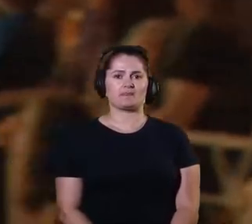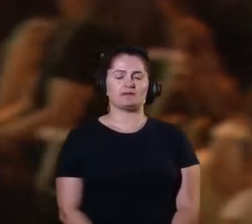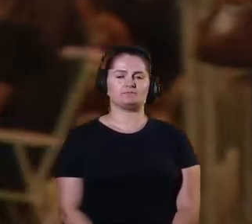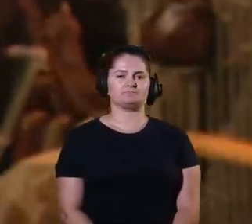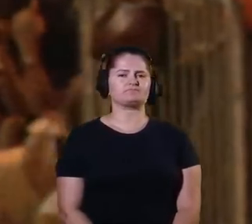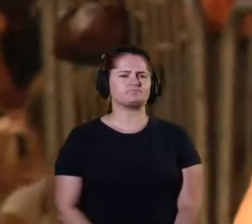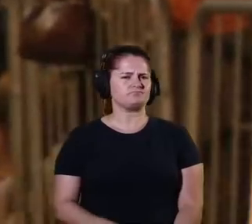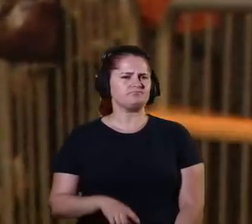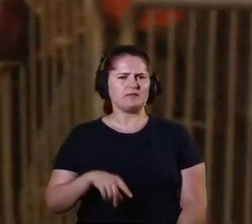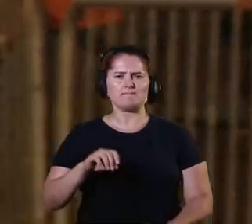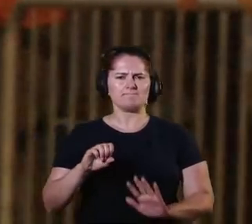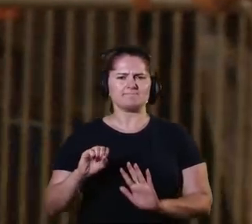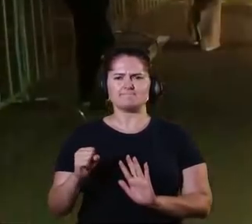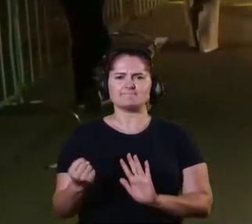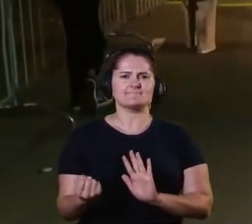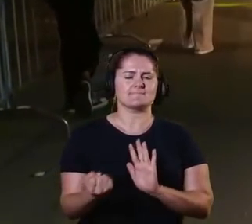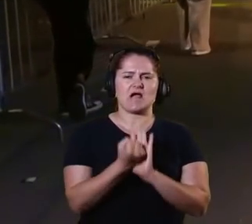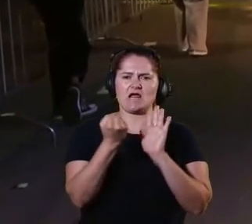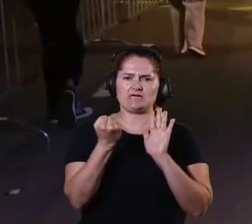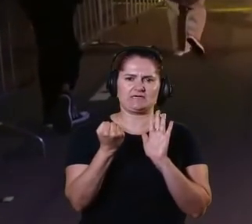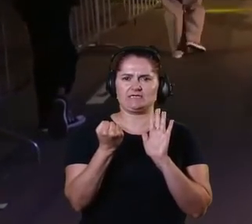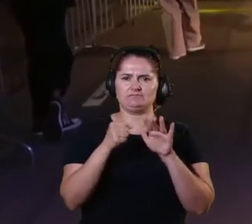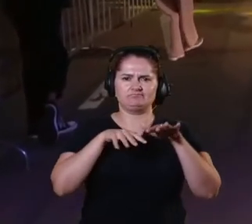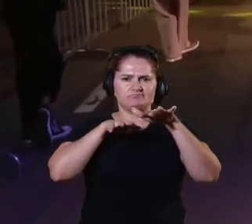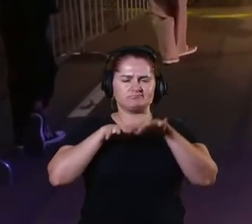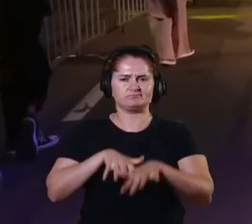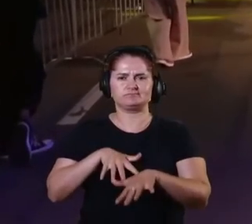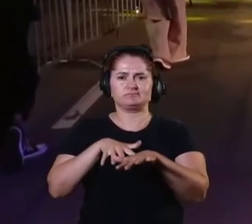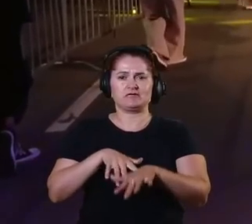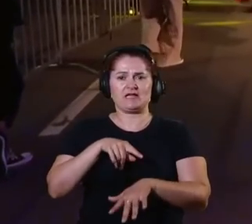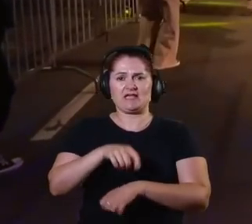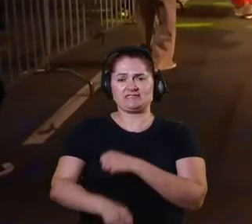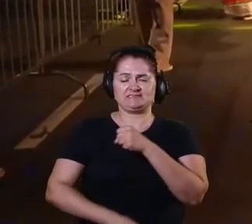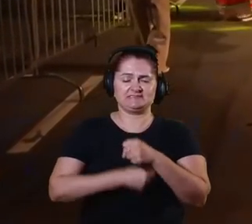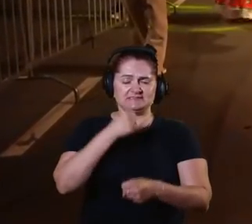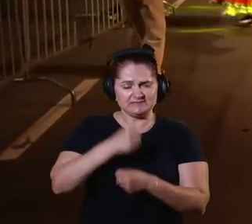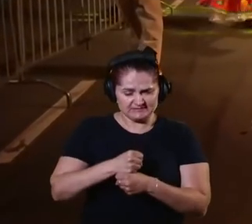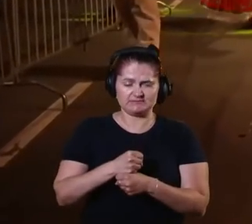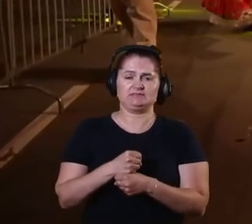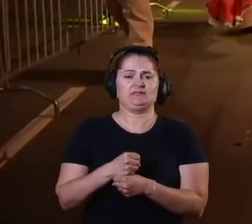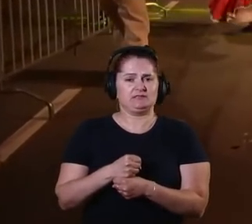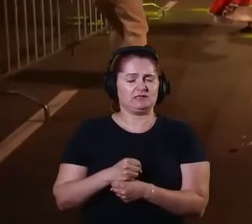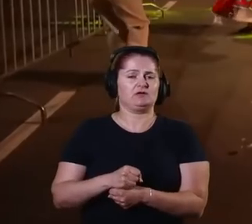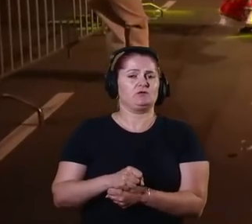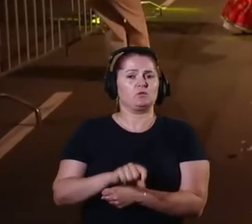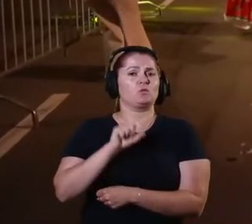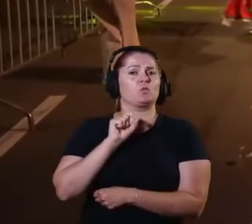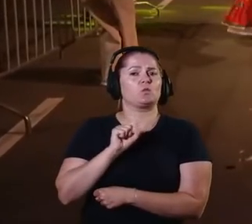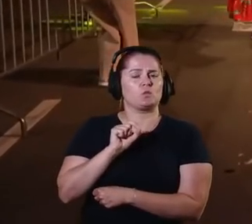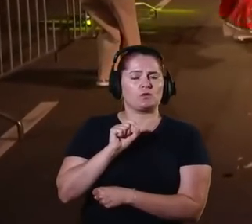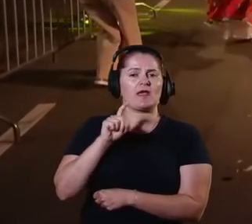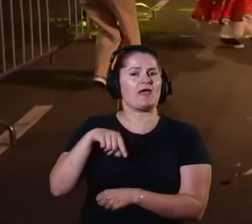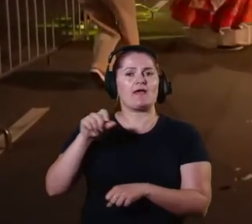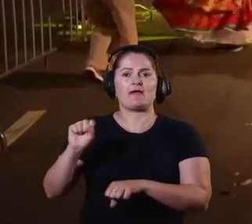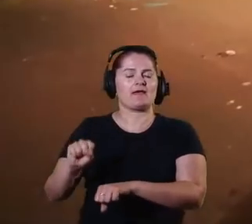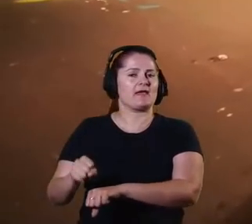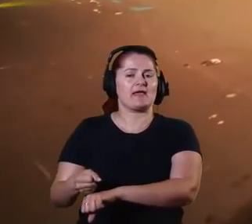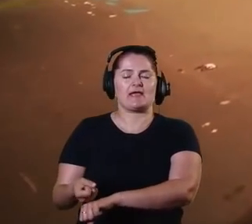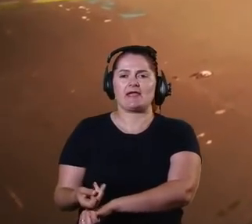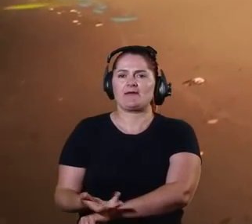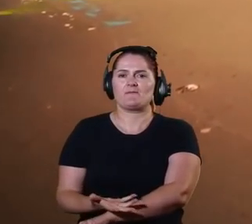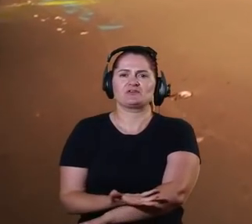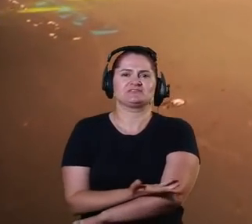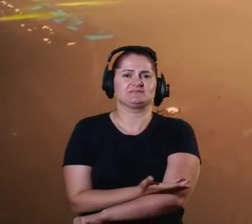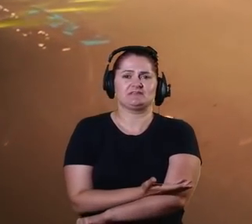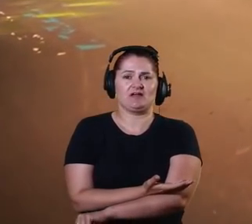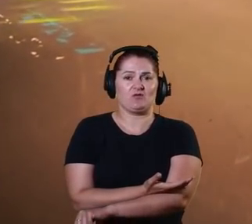uma marca, né, do desfile cênico musical deste ano, que tem provocado muita emoção no final,